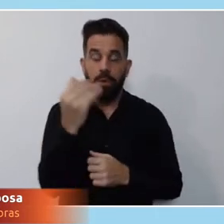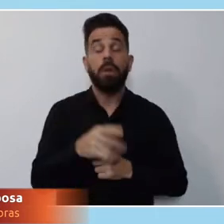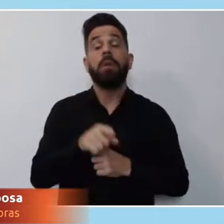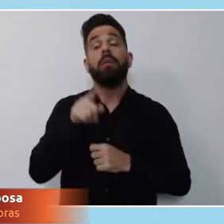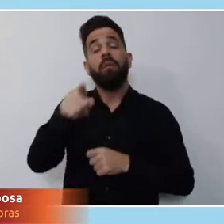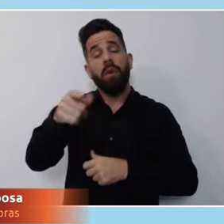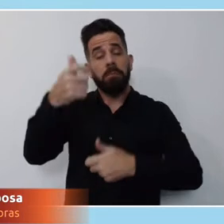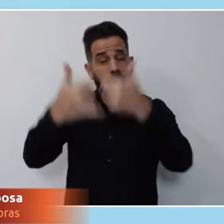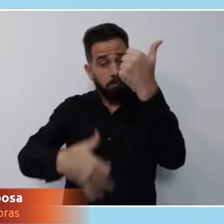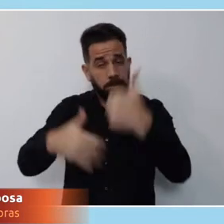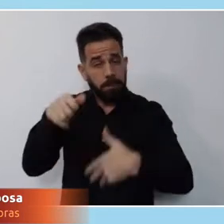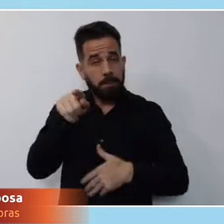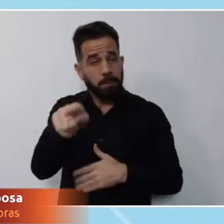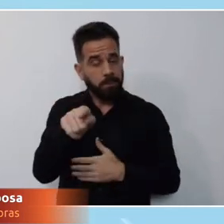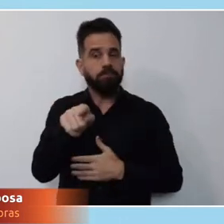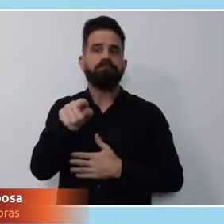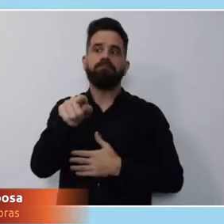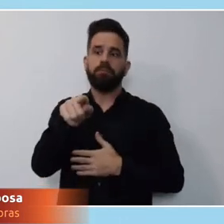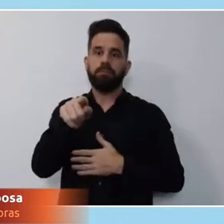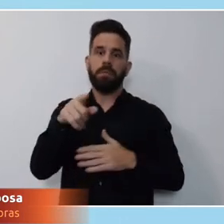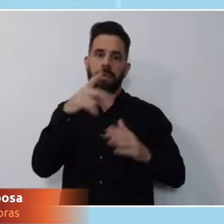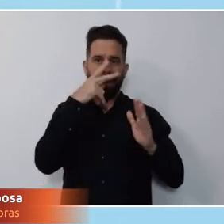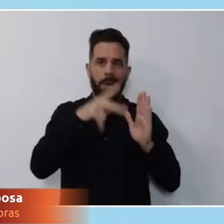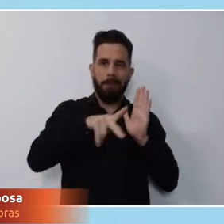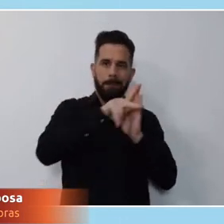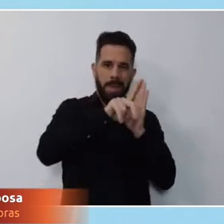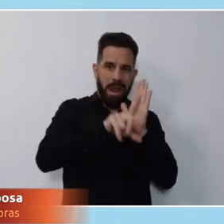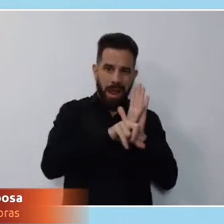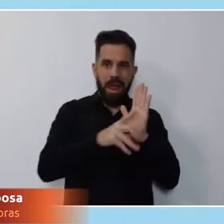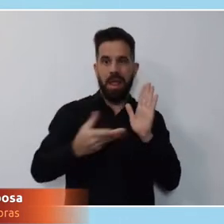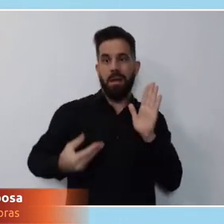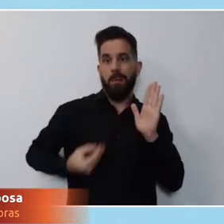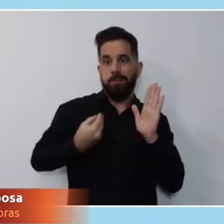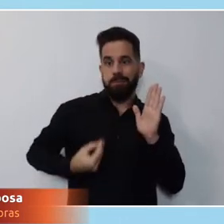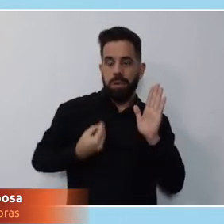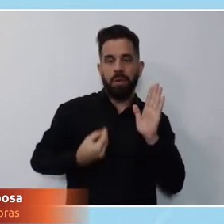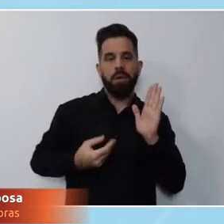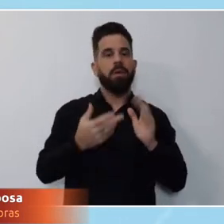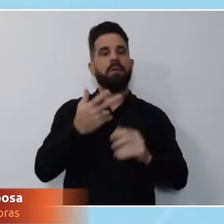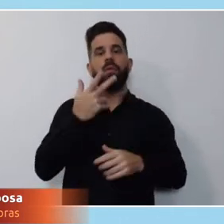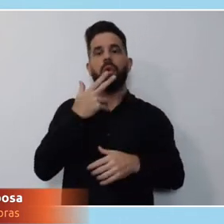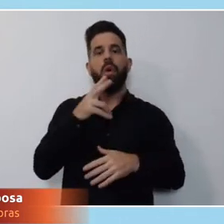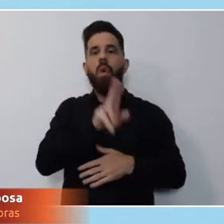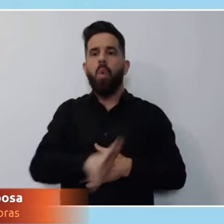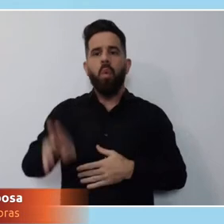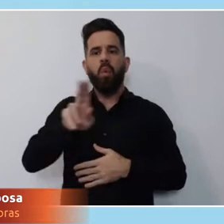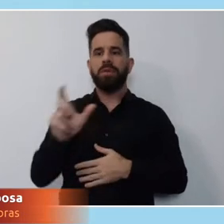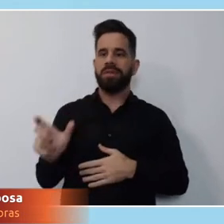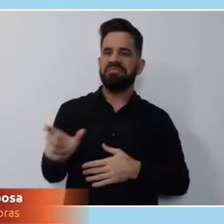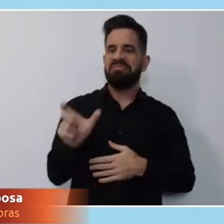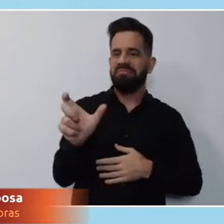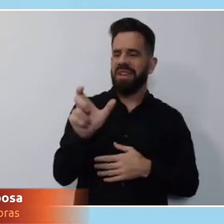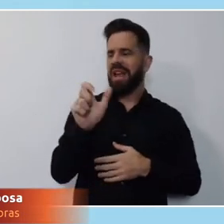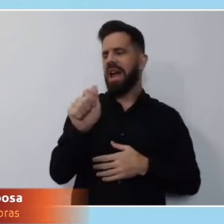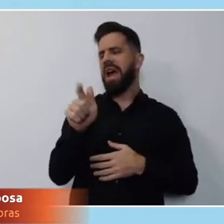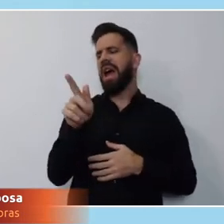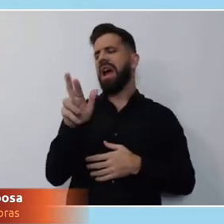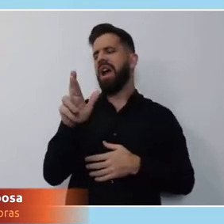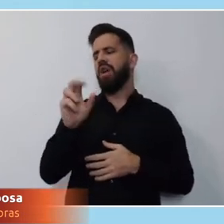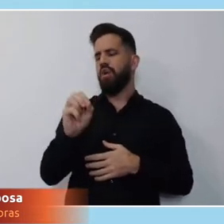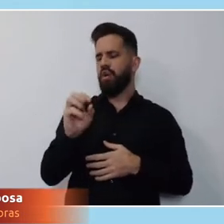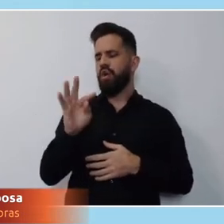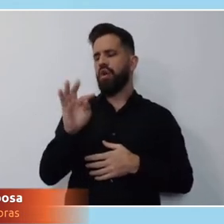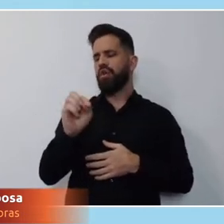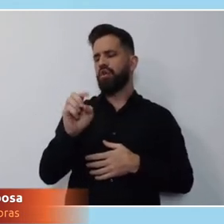muito destaque desse projeto de lei é a não utilização do termo agrotóxicos, né? Vai ser usado o